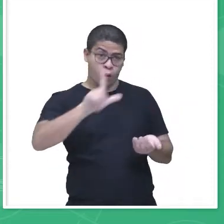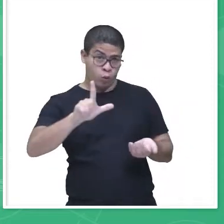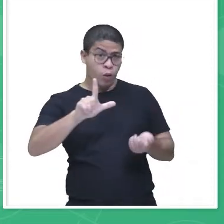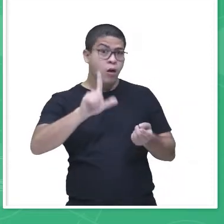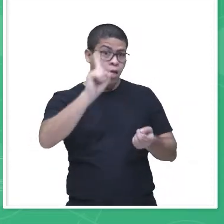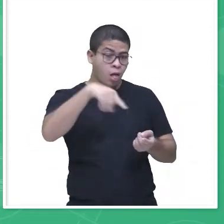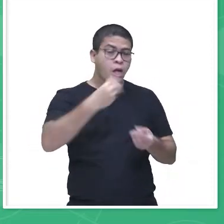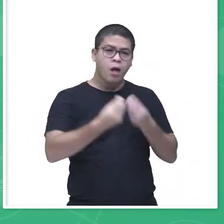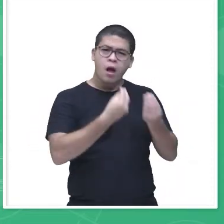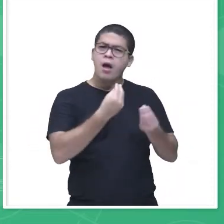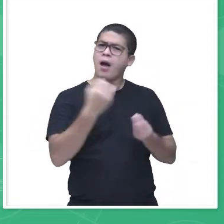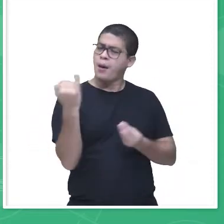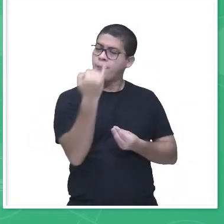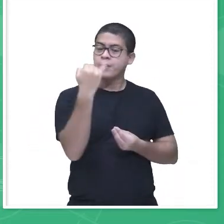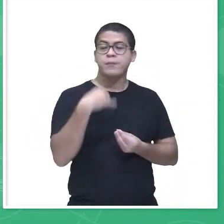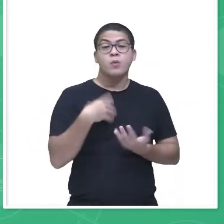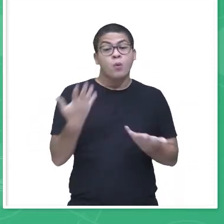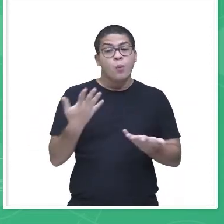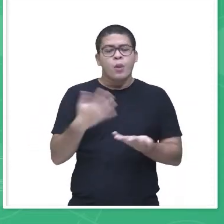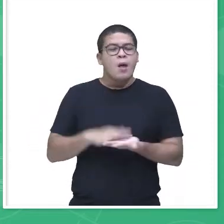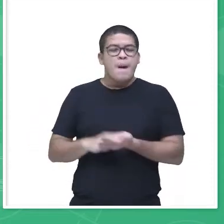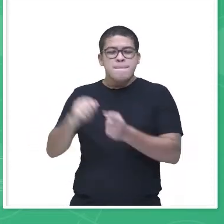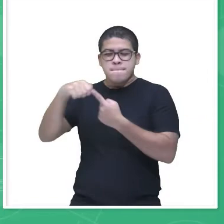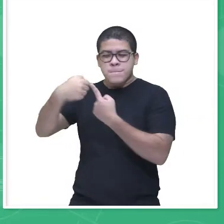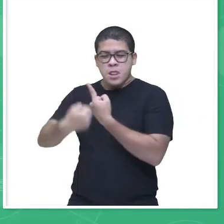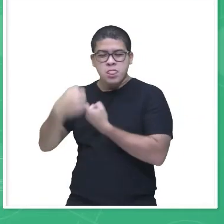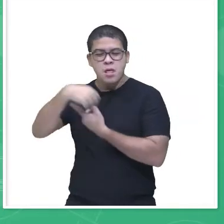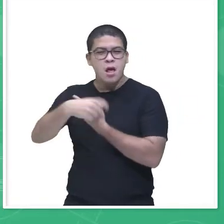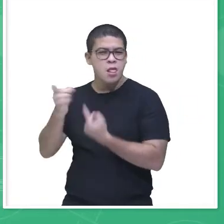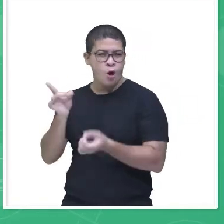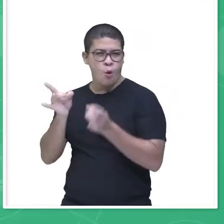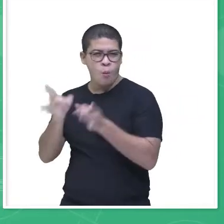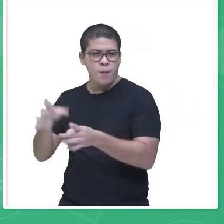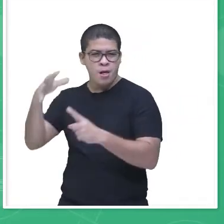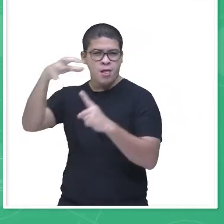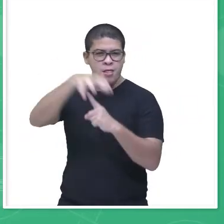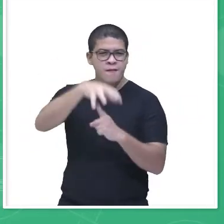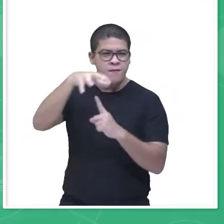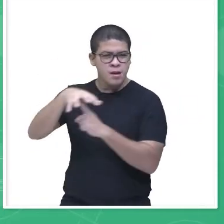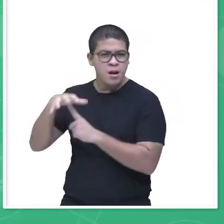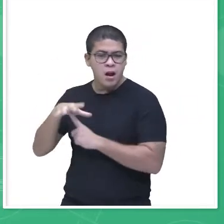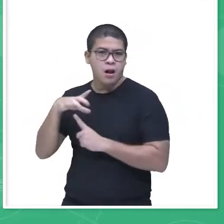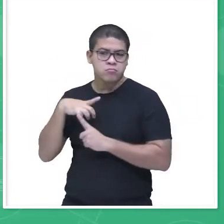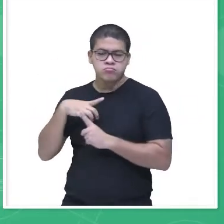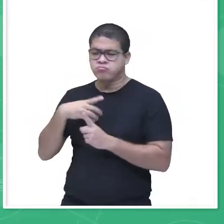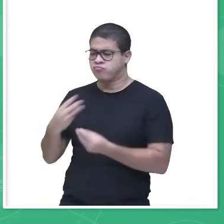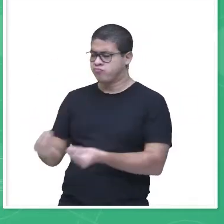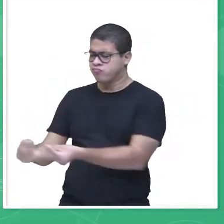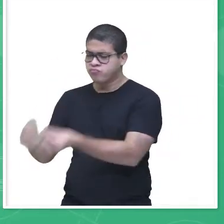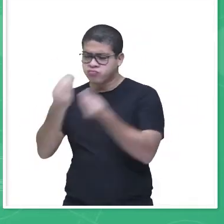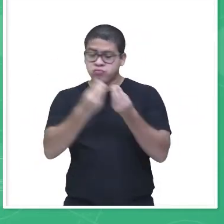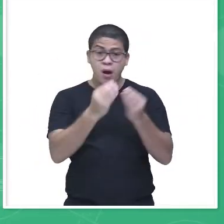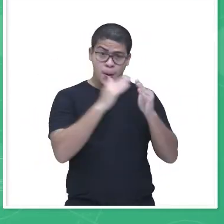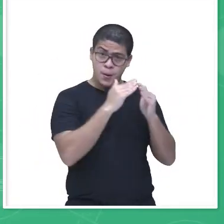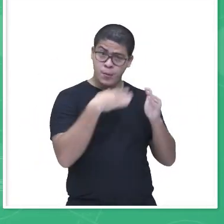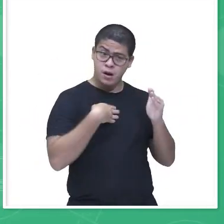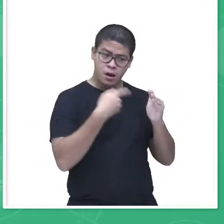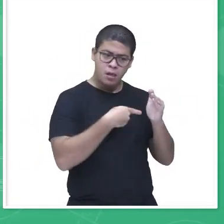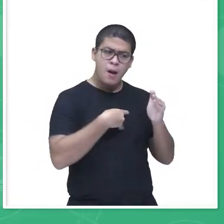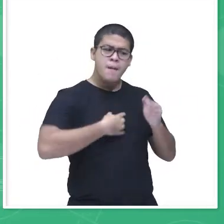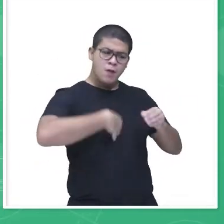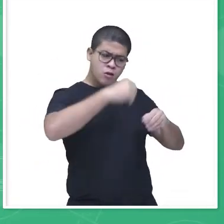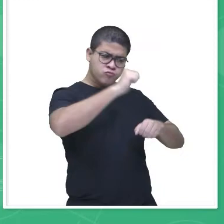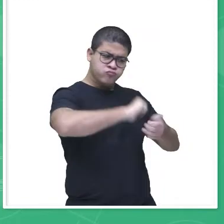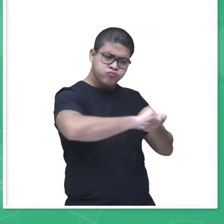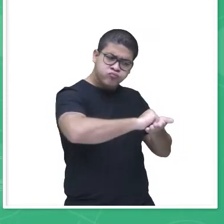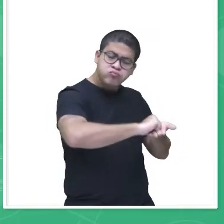comê-los. É importante que você lave eles, deixe de molho na água com cloro, com água sanitária, para poder matar os germes.